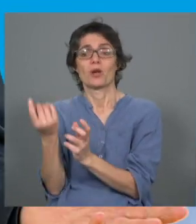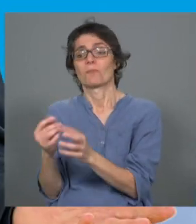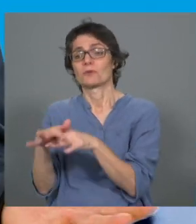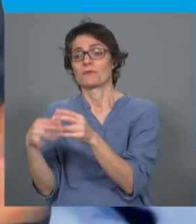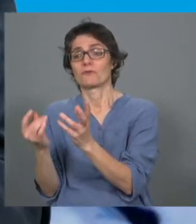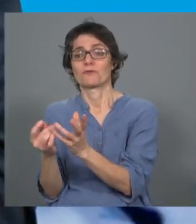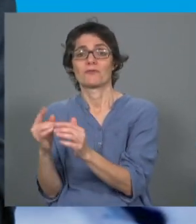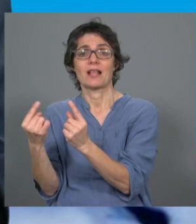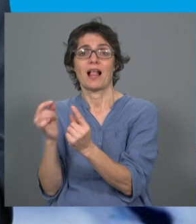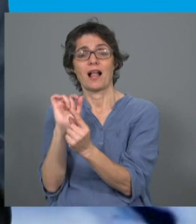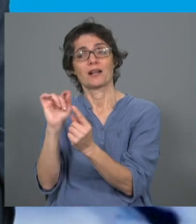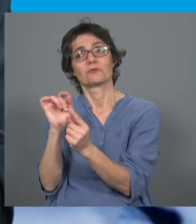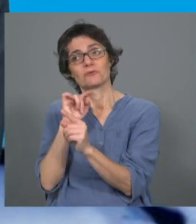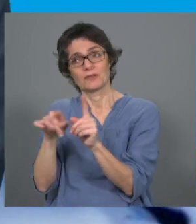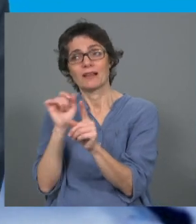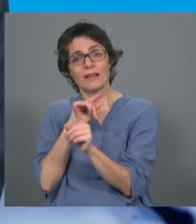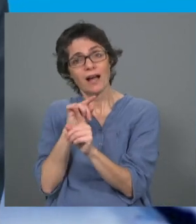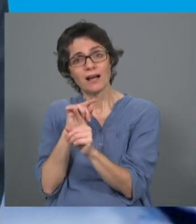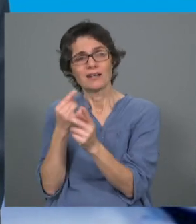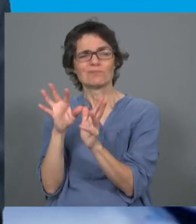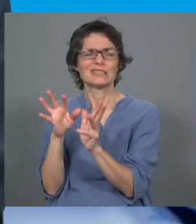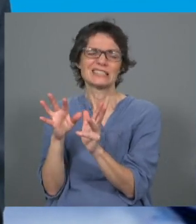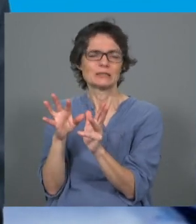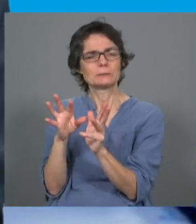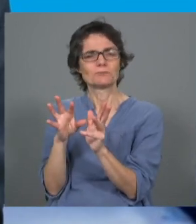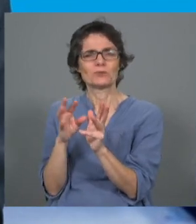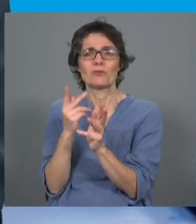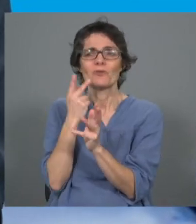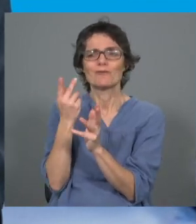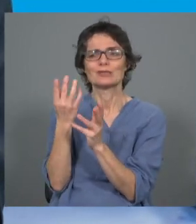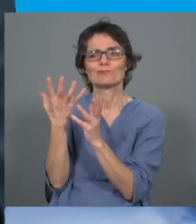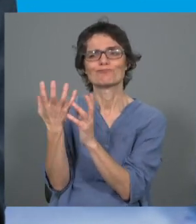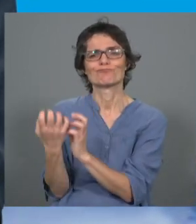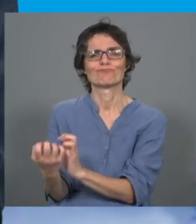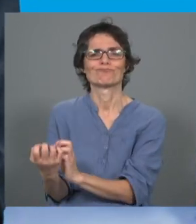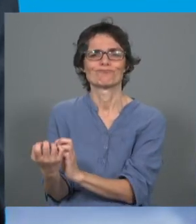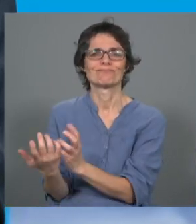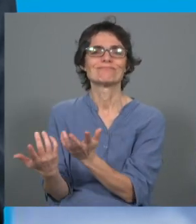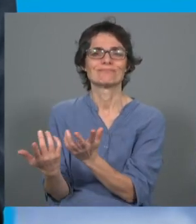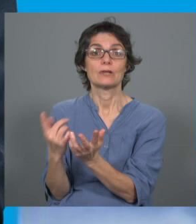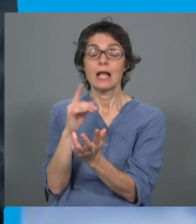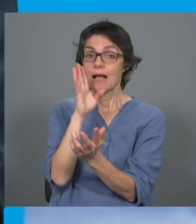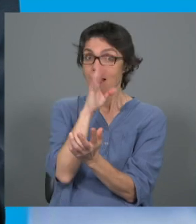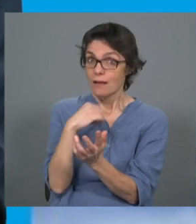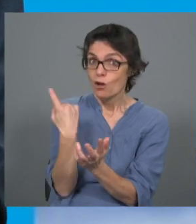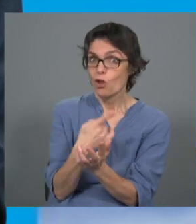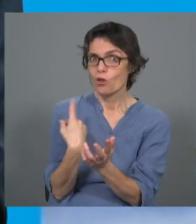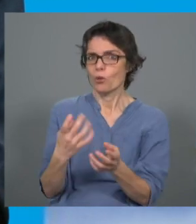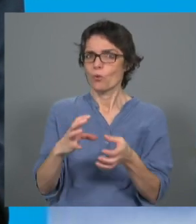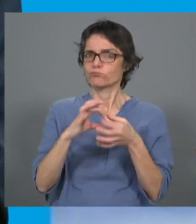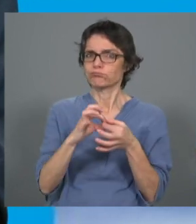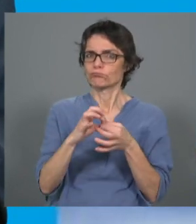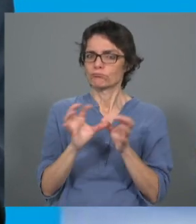fazer para a lareira, mas não tem mais vida do que isso. Enquanto agarrados todos na mesma